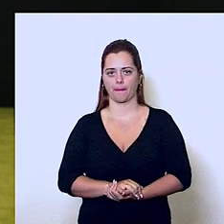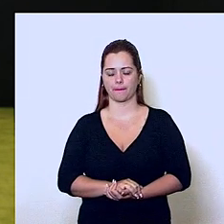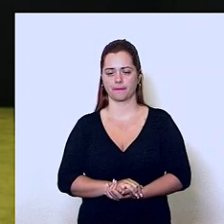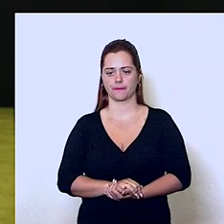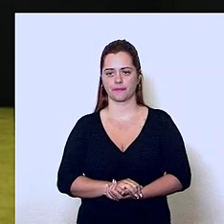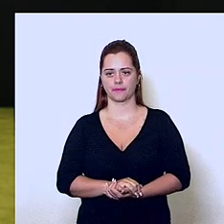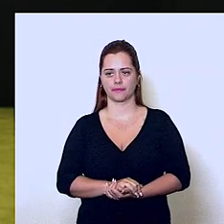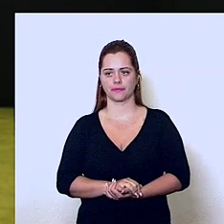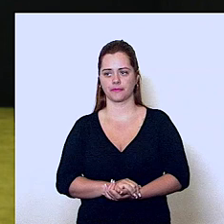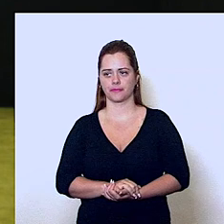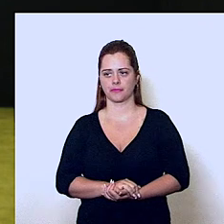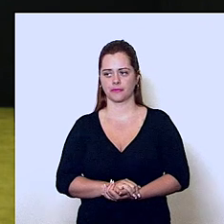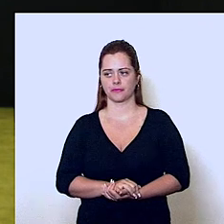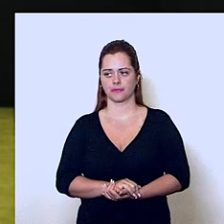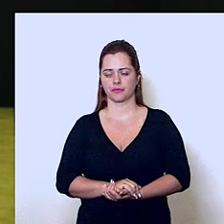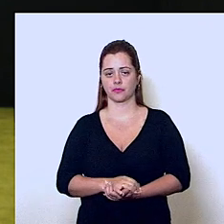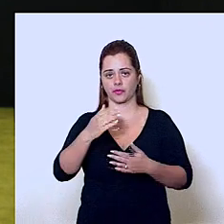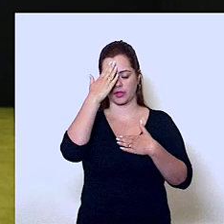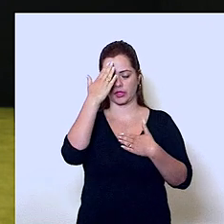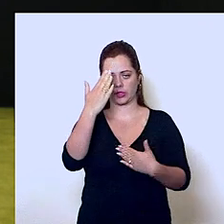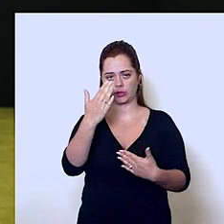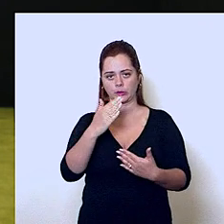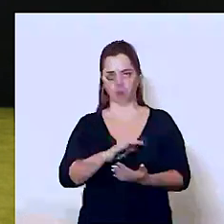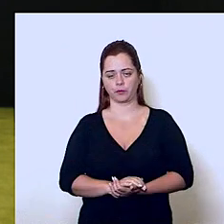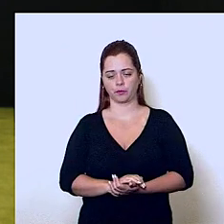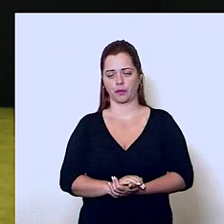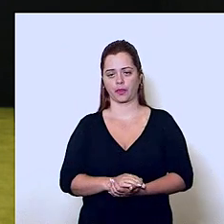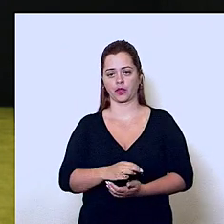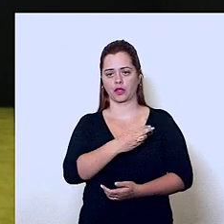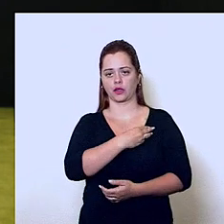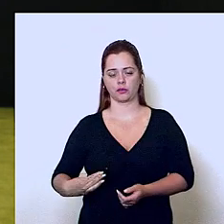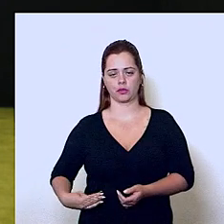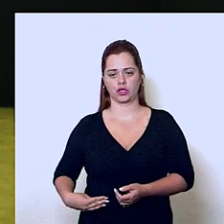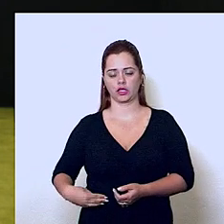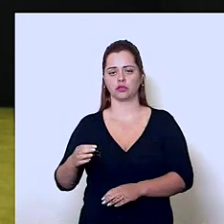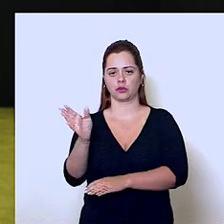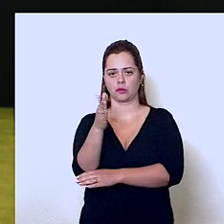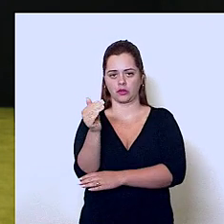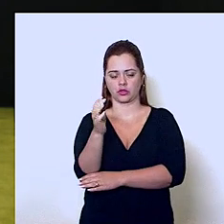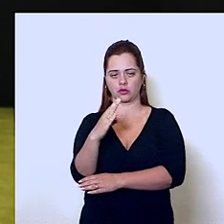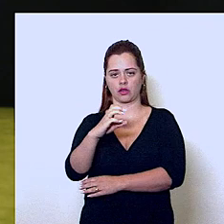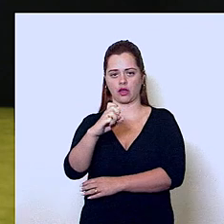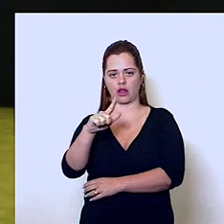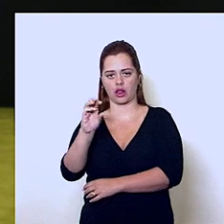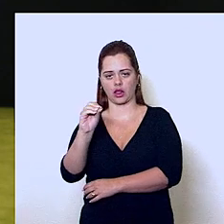Muito obrigada, senhor ministro embaixador Carlos França. Não está ligado,